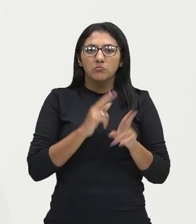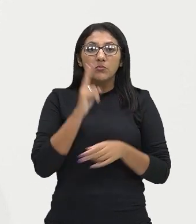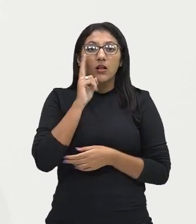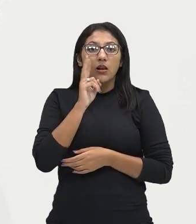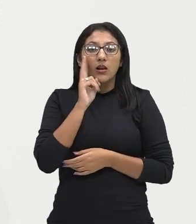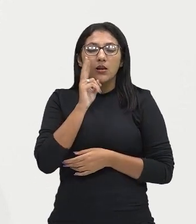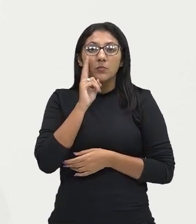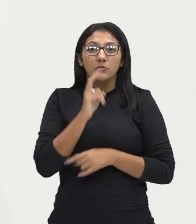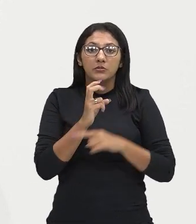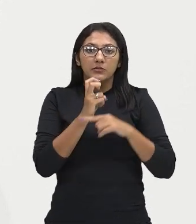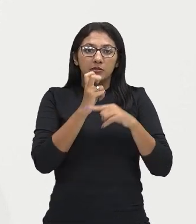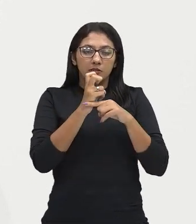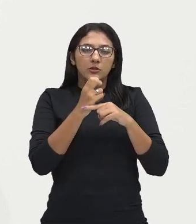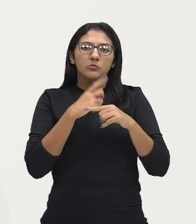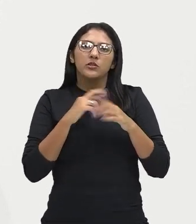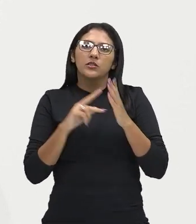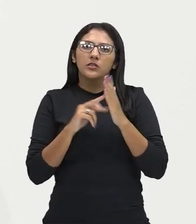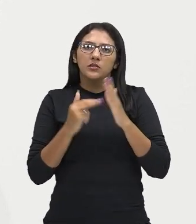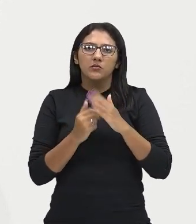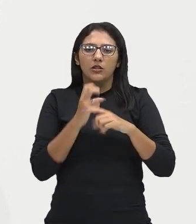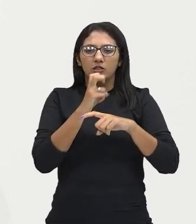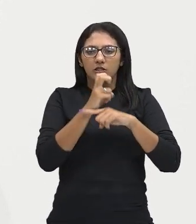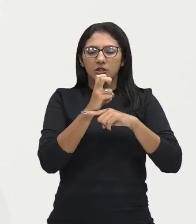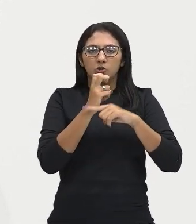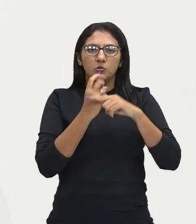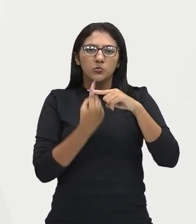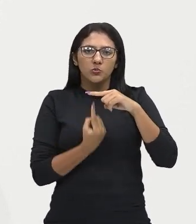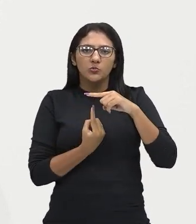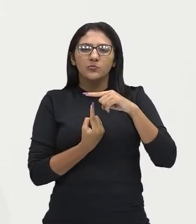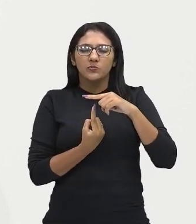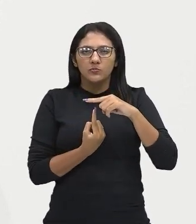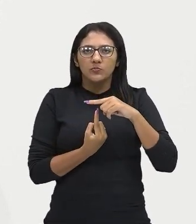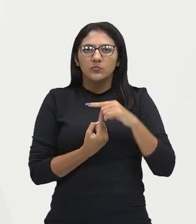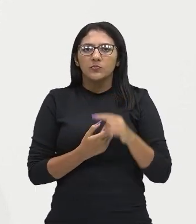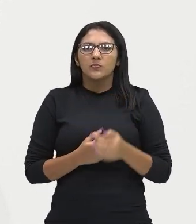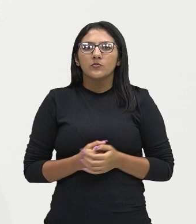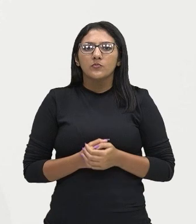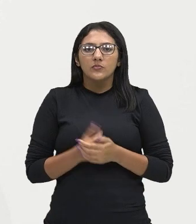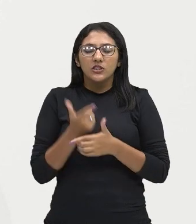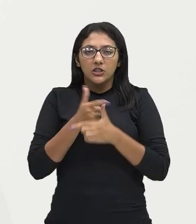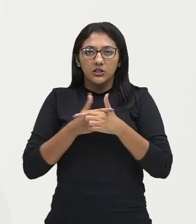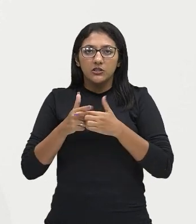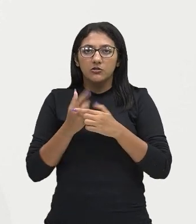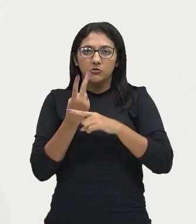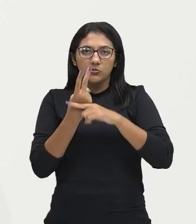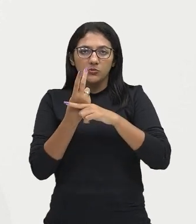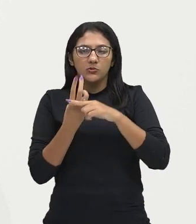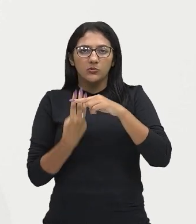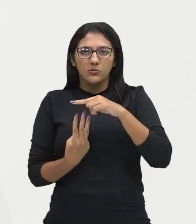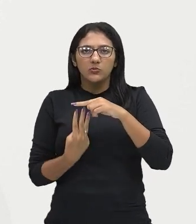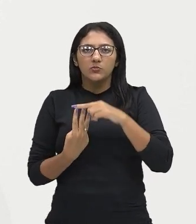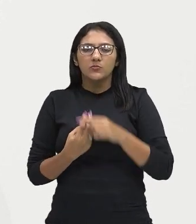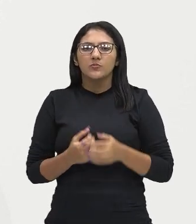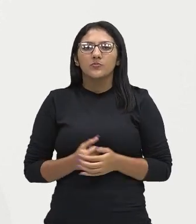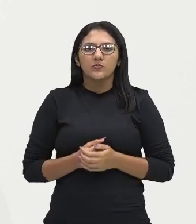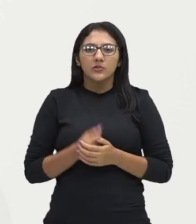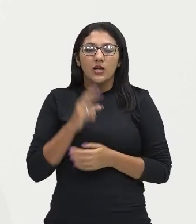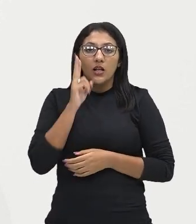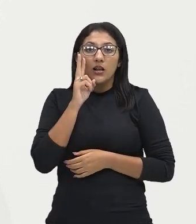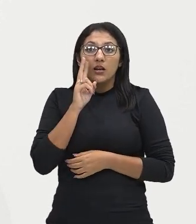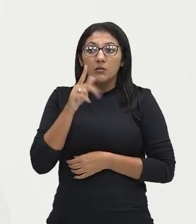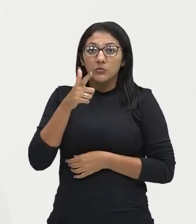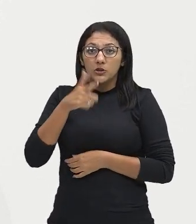5 é a mesma coisa que 5 sobre 1, tá aqui ele, tá legal? Dividido por 2/3. Regra, repete a